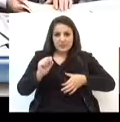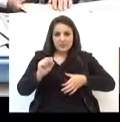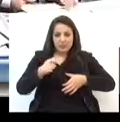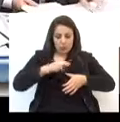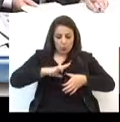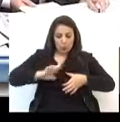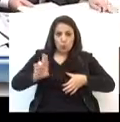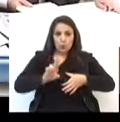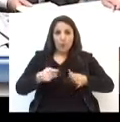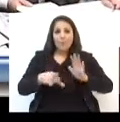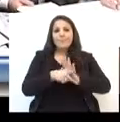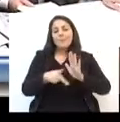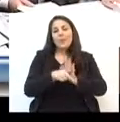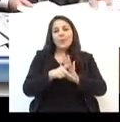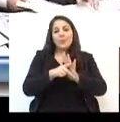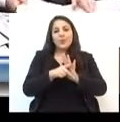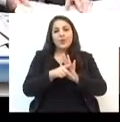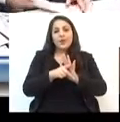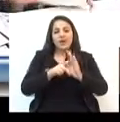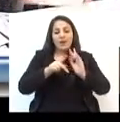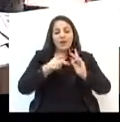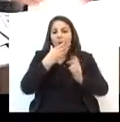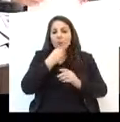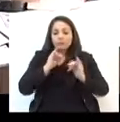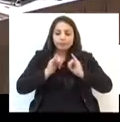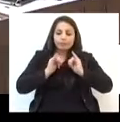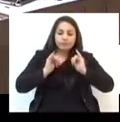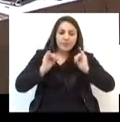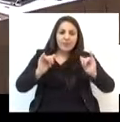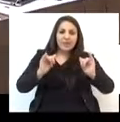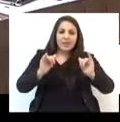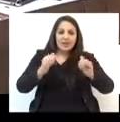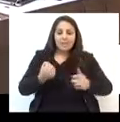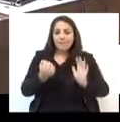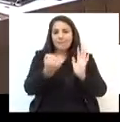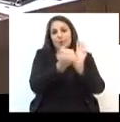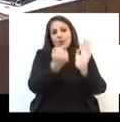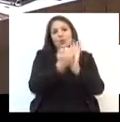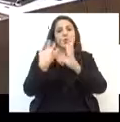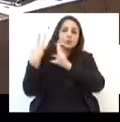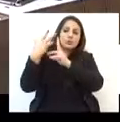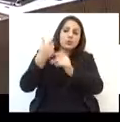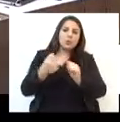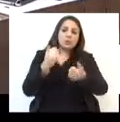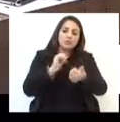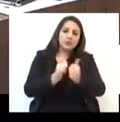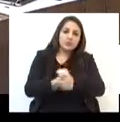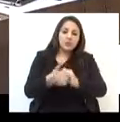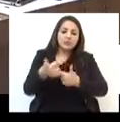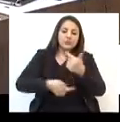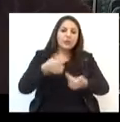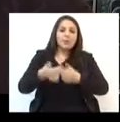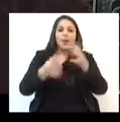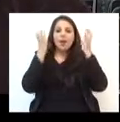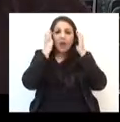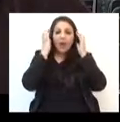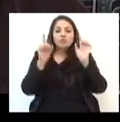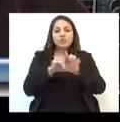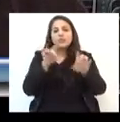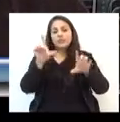menção a um comunicador que marcou a história do esporte de Passo Fundo, através do trabalho em emissoras de rádio e televisão. Foi